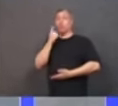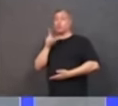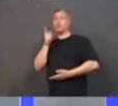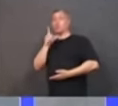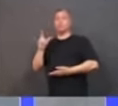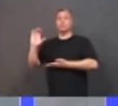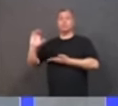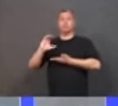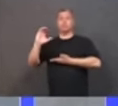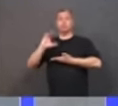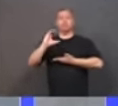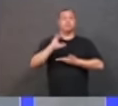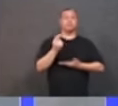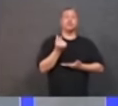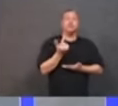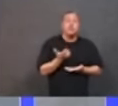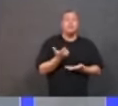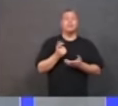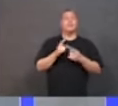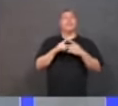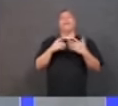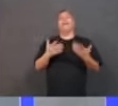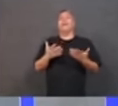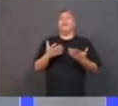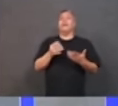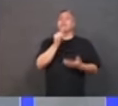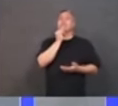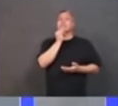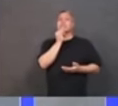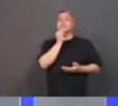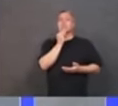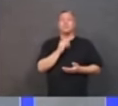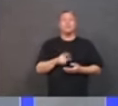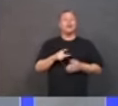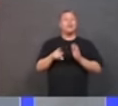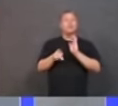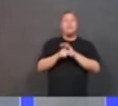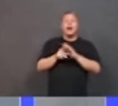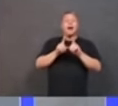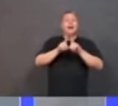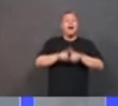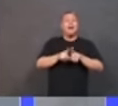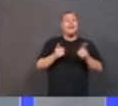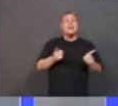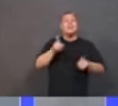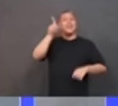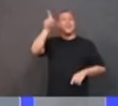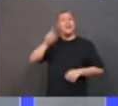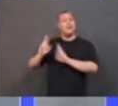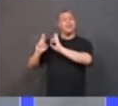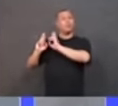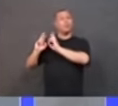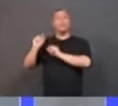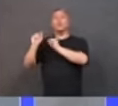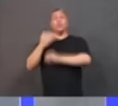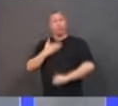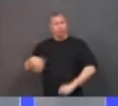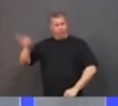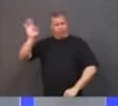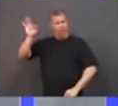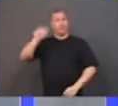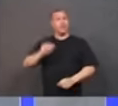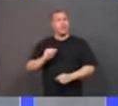buscando formas de, vamos dizer assim, de recursos que deveriam ser de responsabilidade do governo federal.